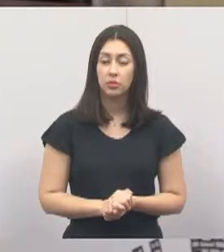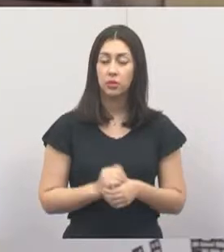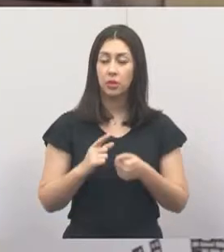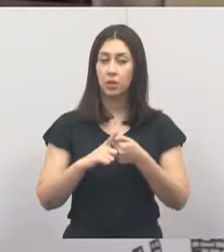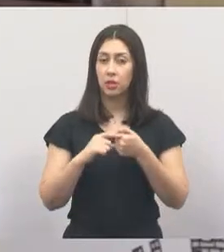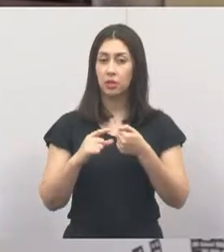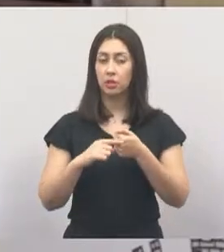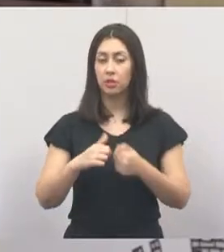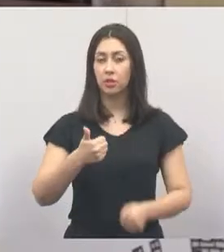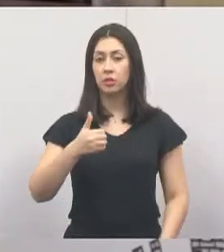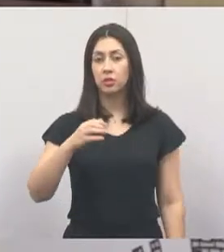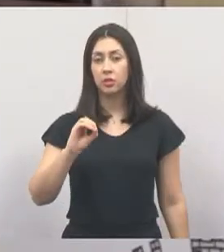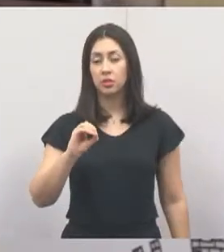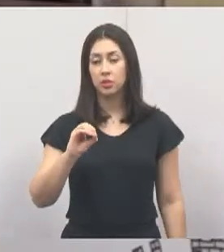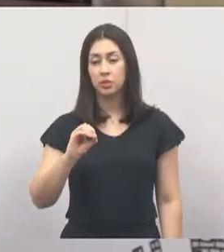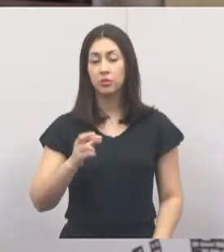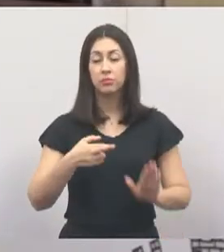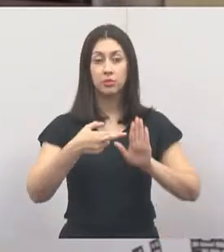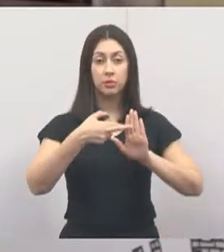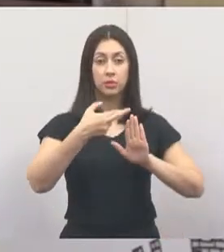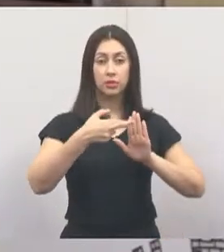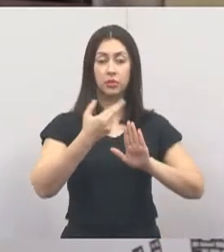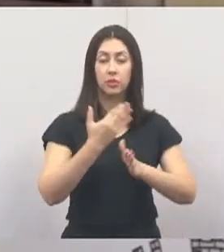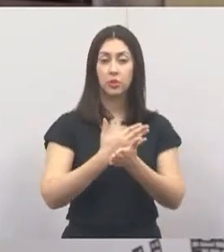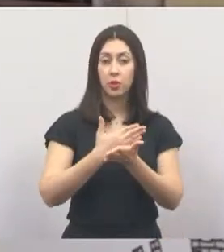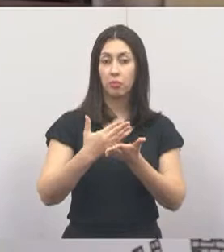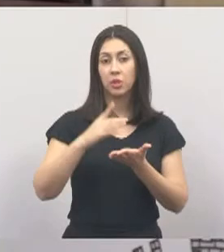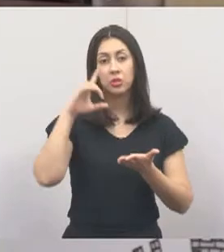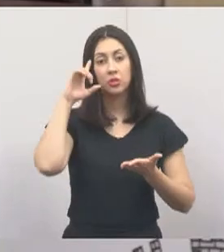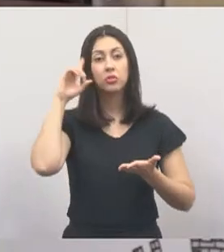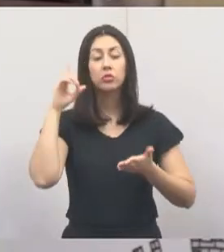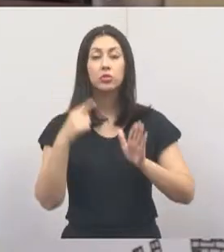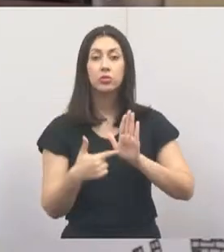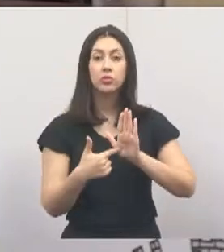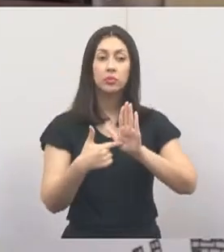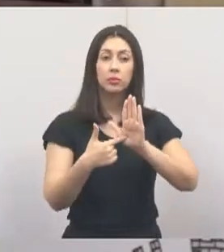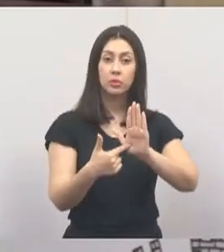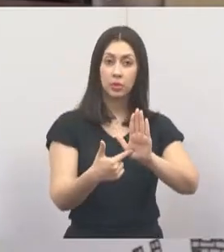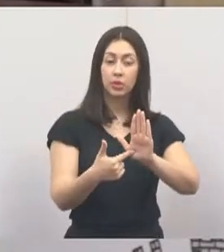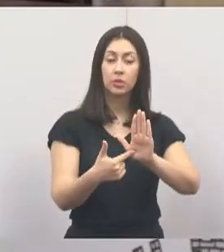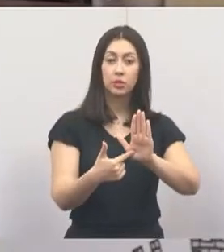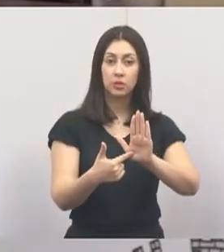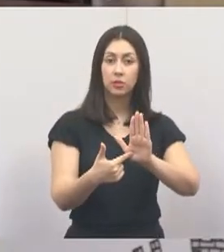Artigo 10º. Esta resolução entra em vigor na data de sua publicação.